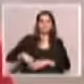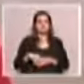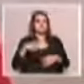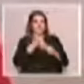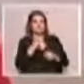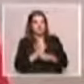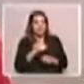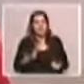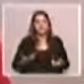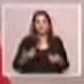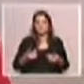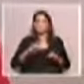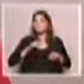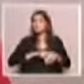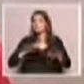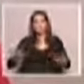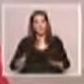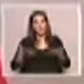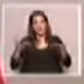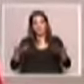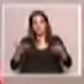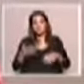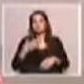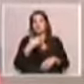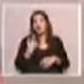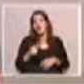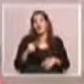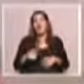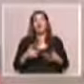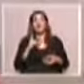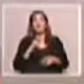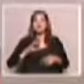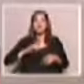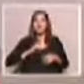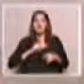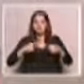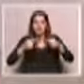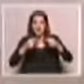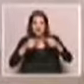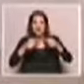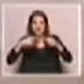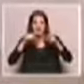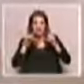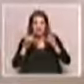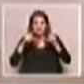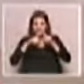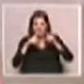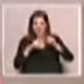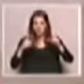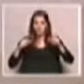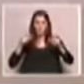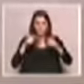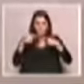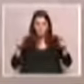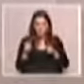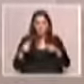e por isso, momento. Em qualquer momento, há as suas formulações dos queijos em triângulos, as bolinhas pequenas, o que for, há magros, há meios gordos. Falava